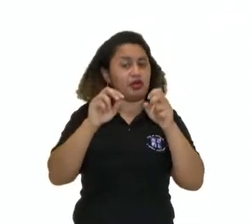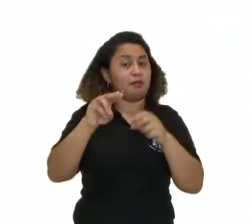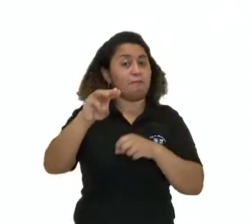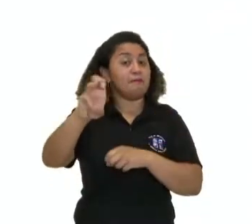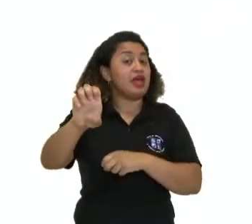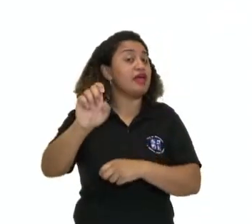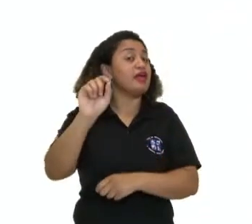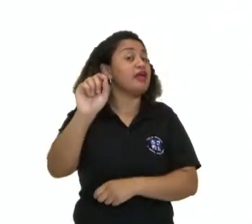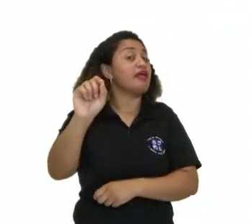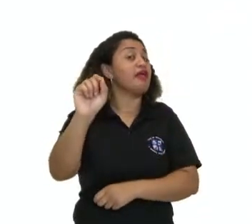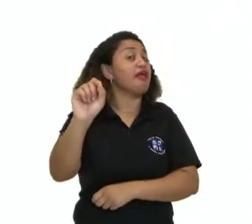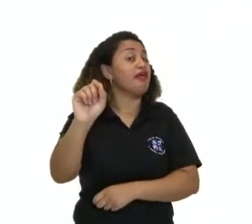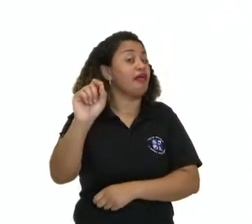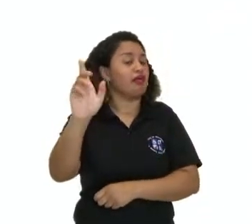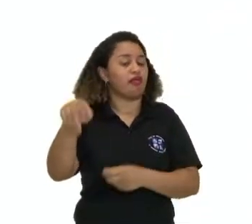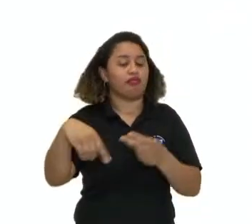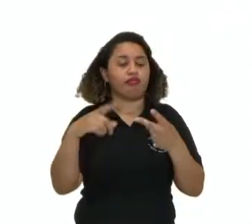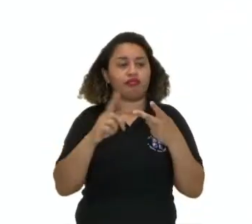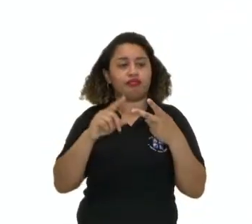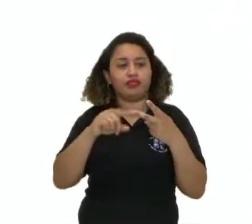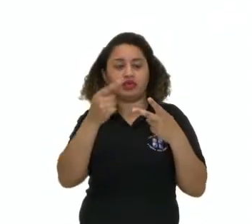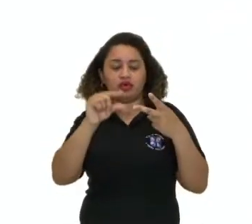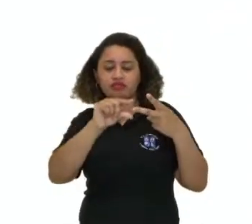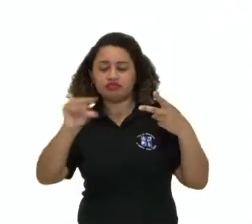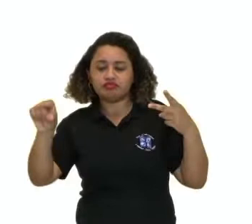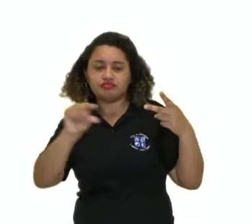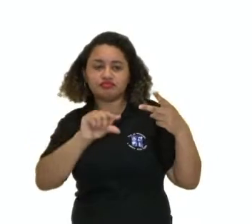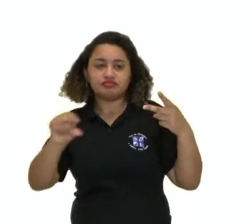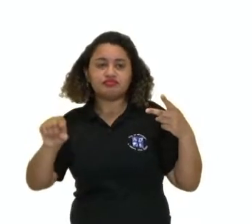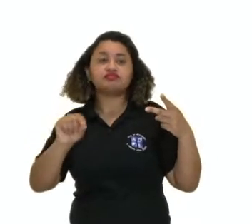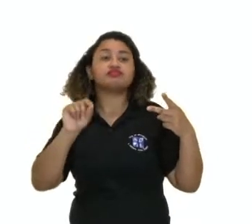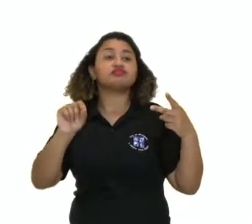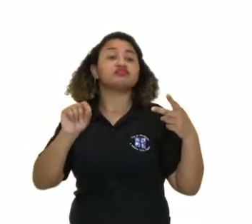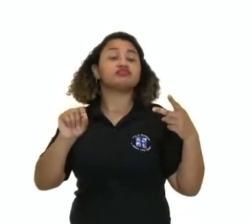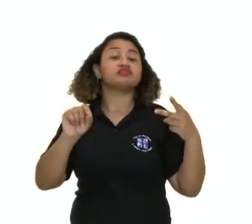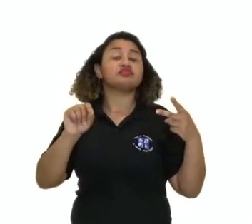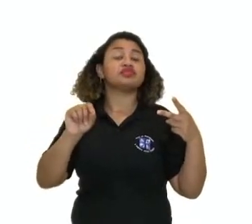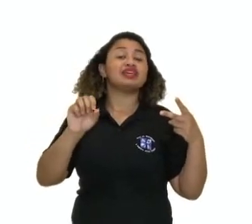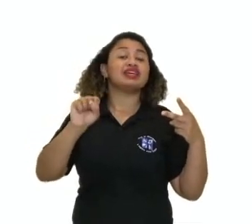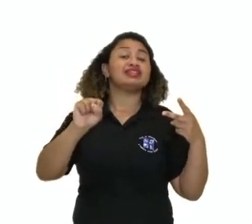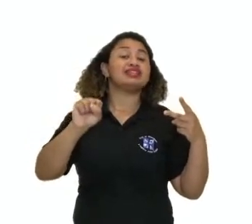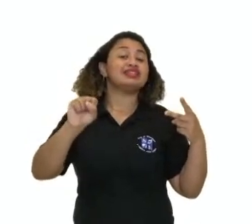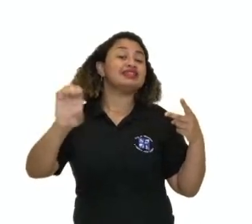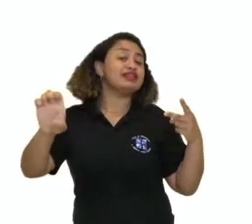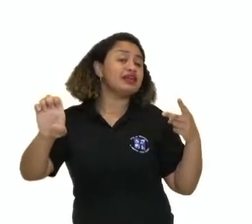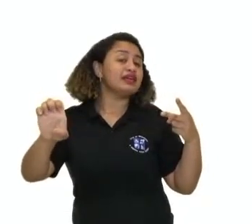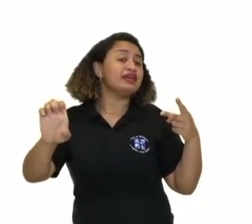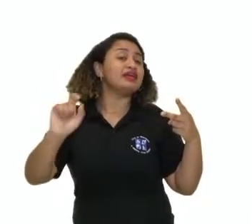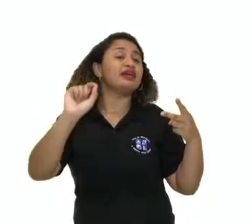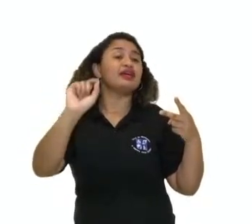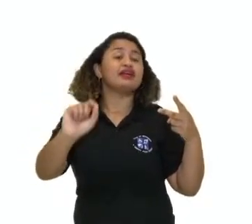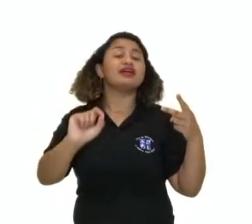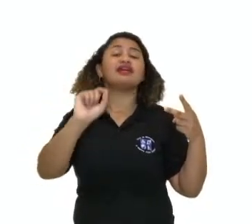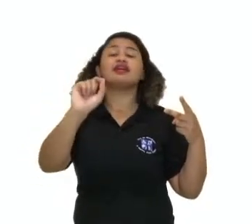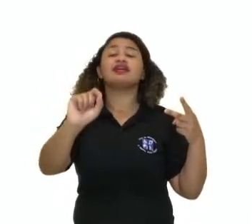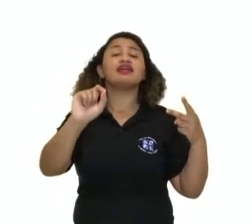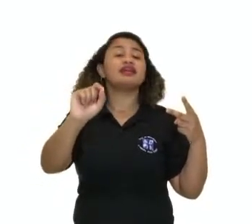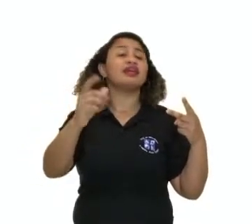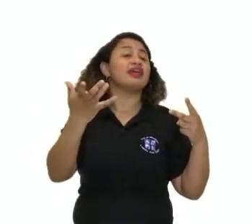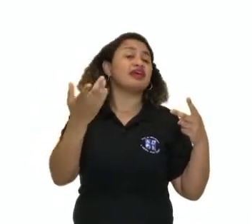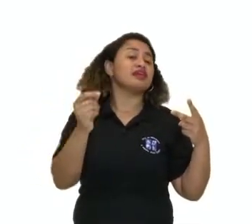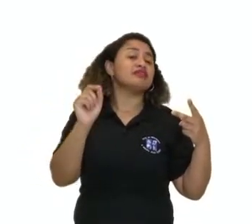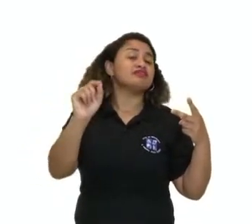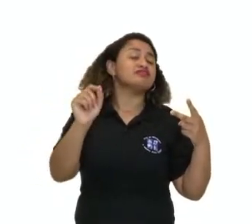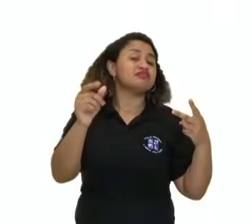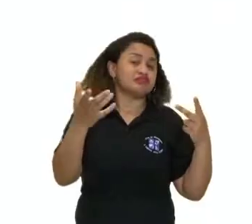e a quem ele se refere depois que se divertir lendo os exemplares da coleção que o pai guardava muito